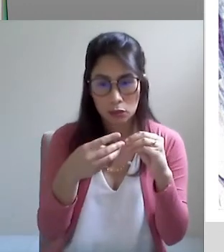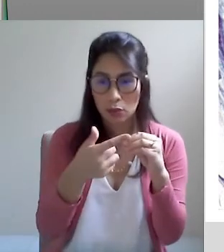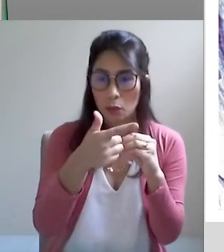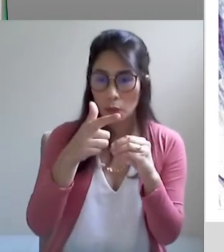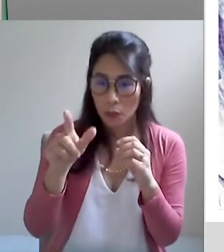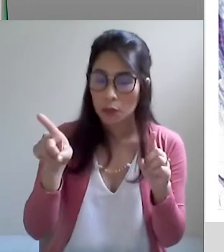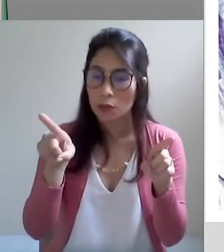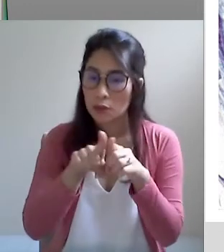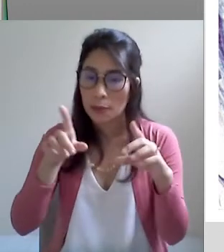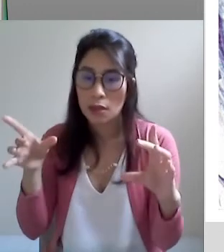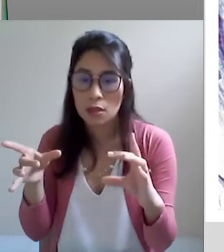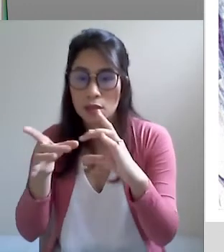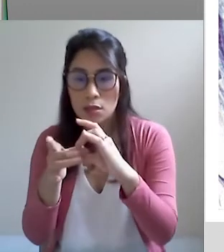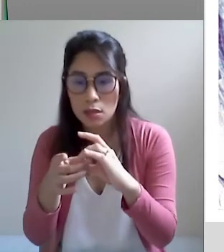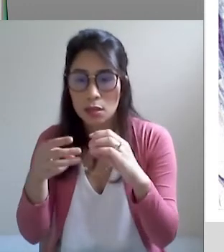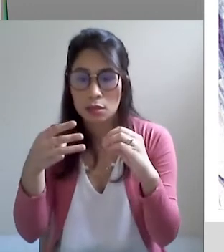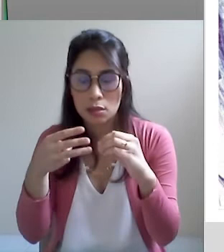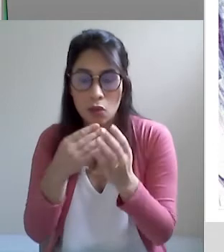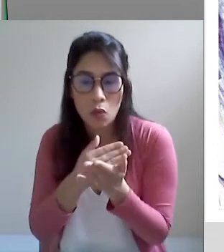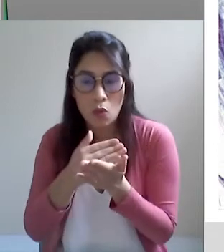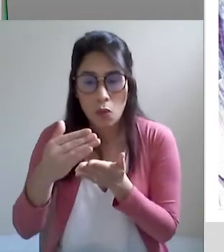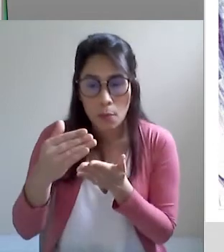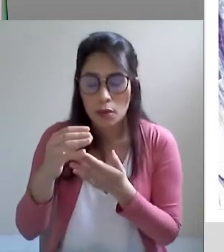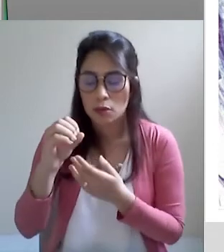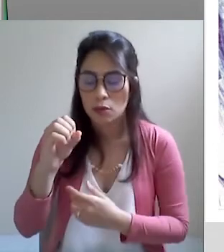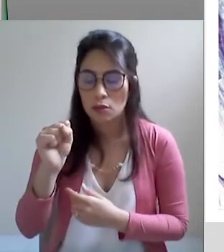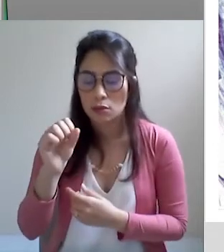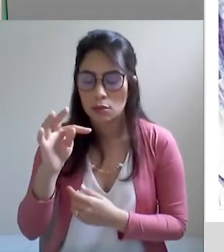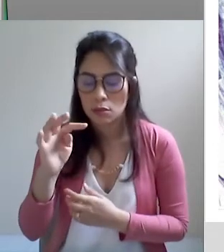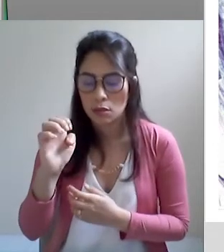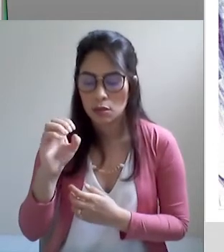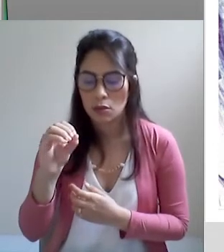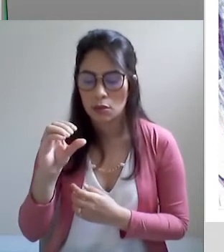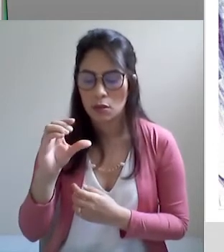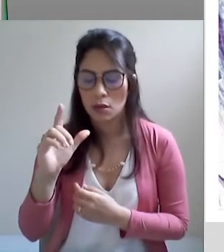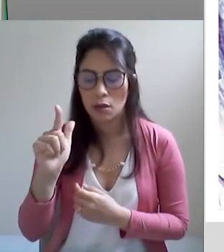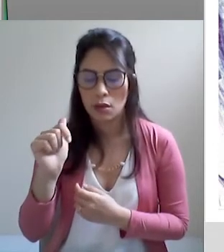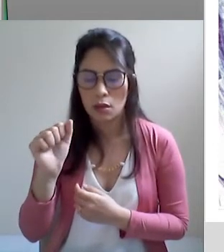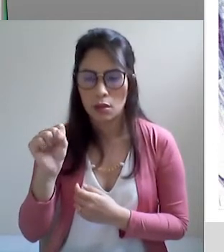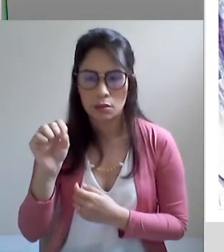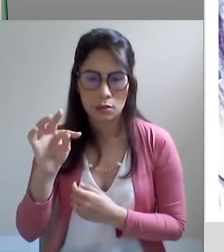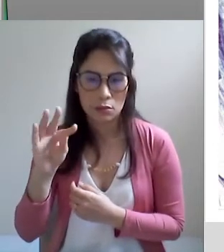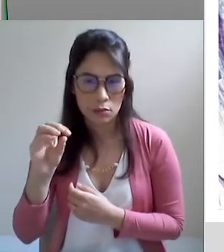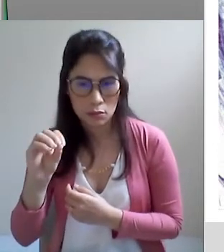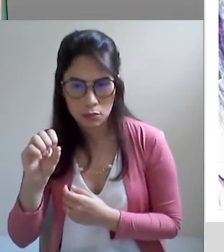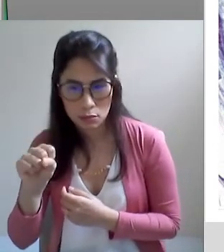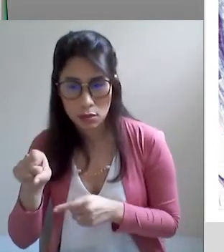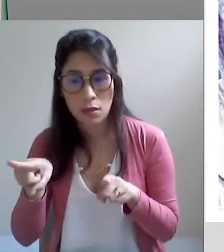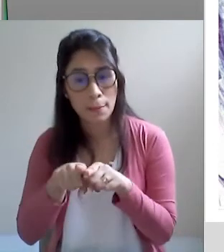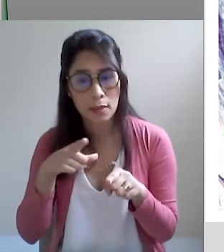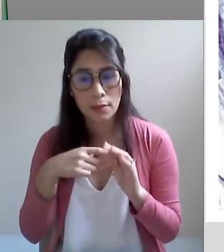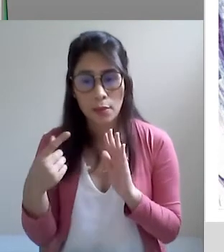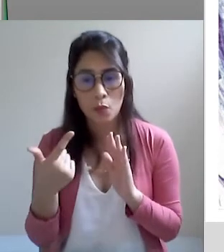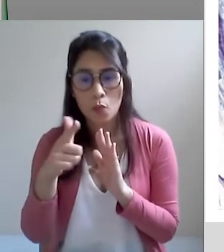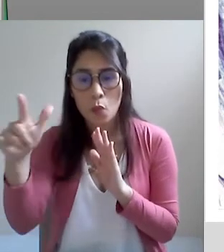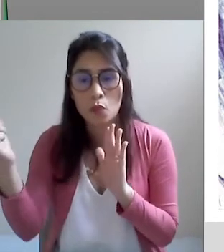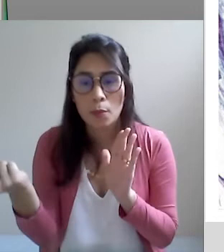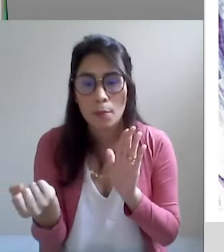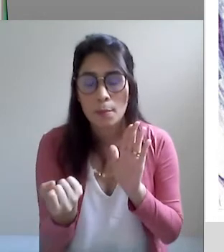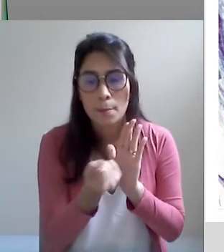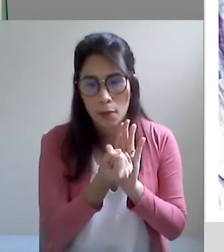osteoblastos e ligam-se às células do estroma e ligam-se então ao precursor do osteoclasto, além